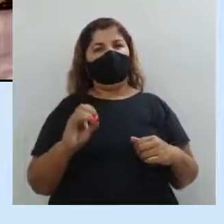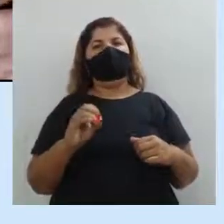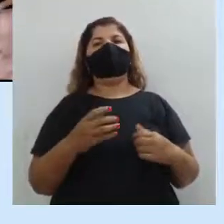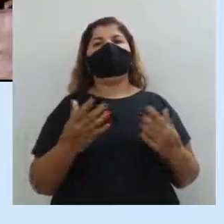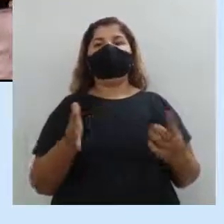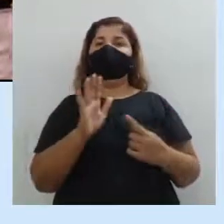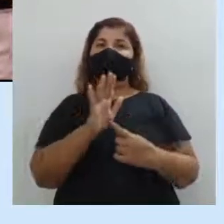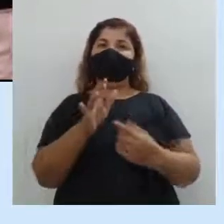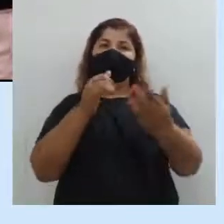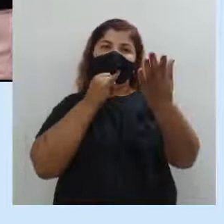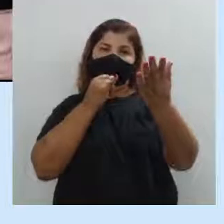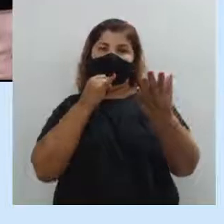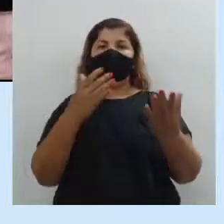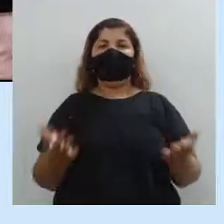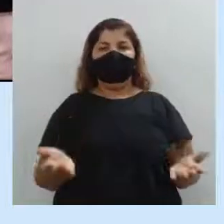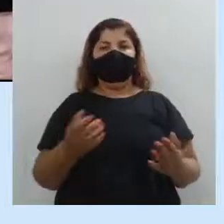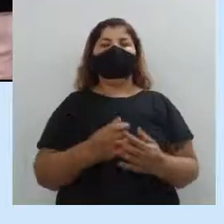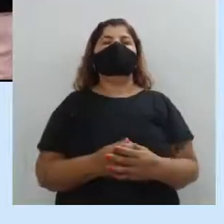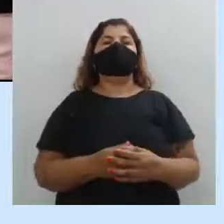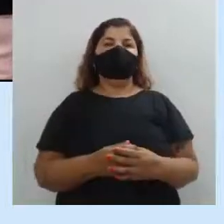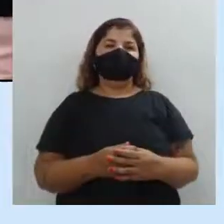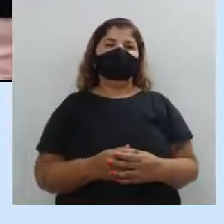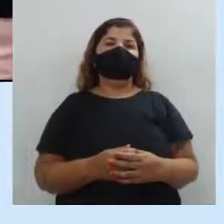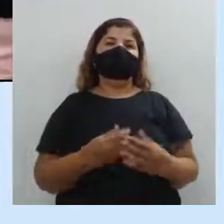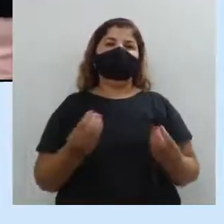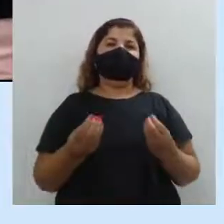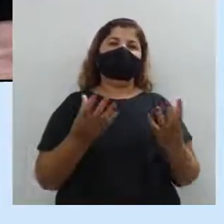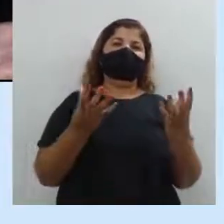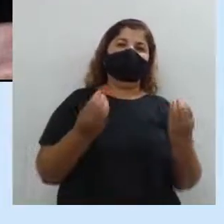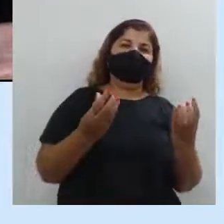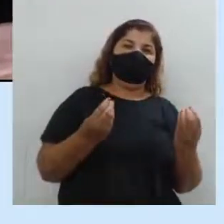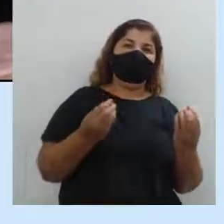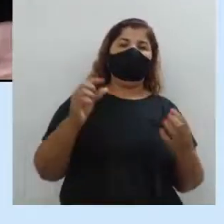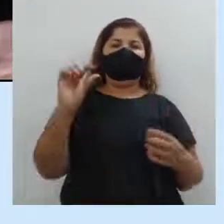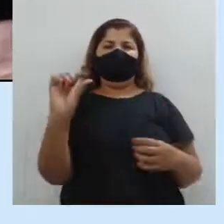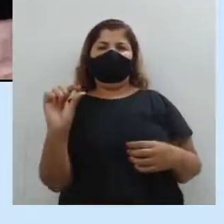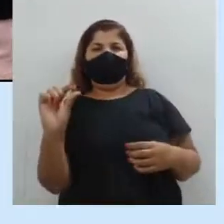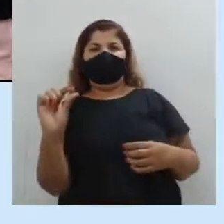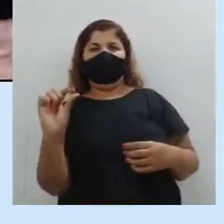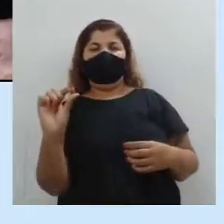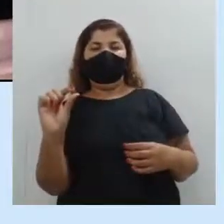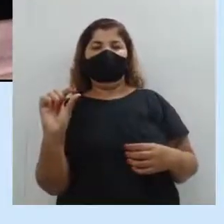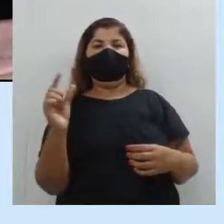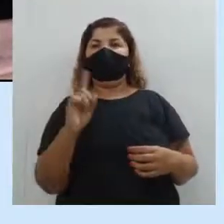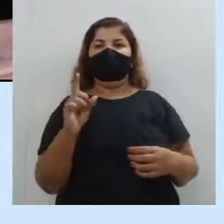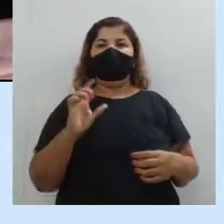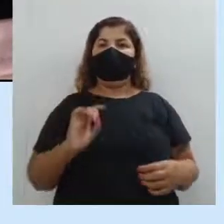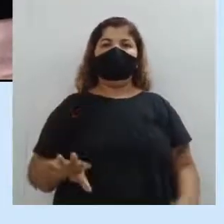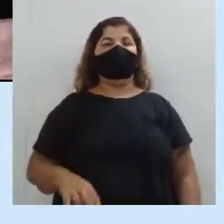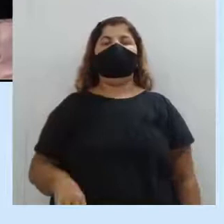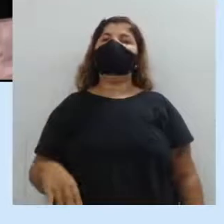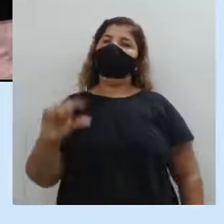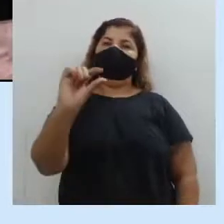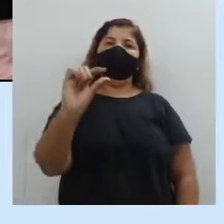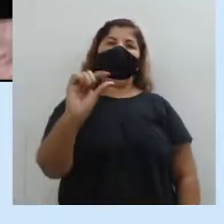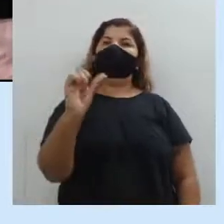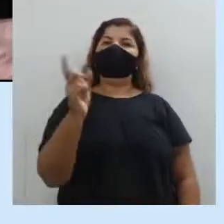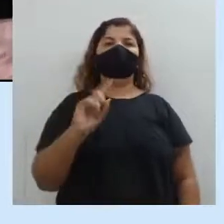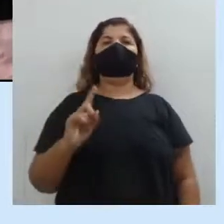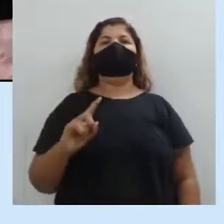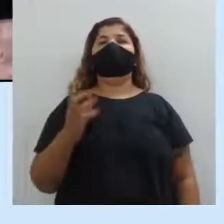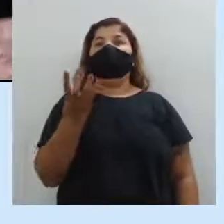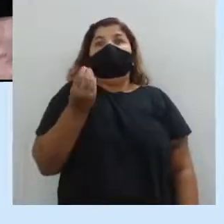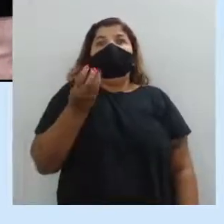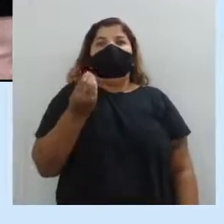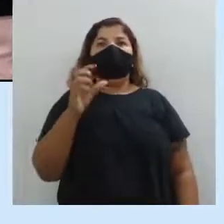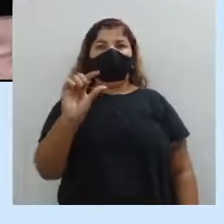outro advérbio, que é o caso de muito pouco. Não é apenas pouco, é muito